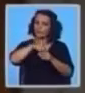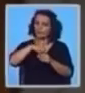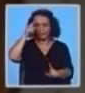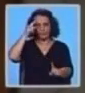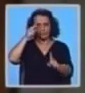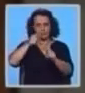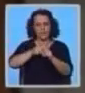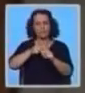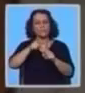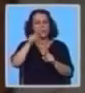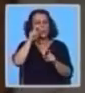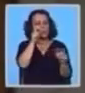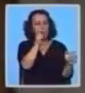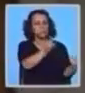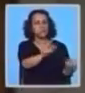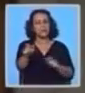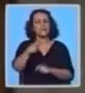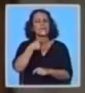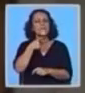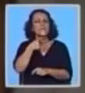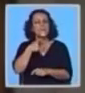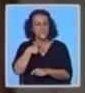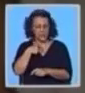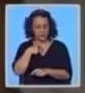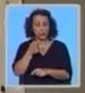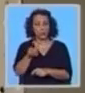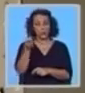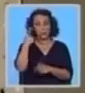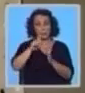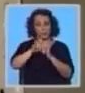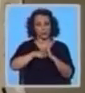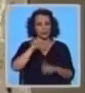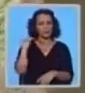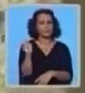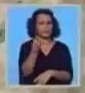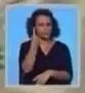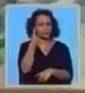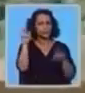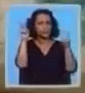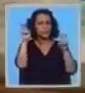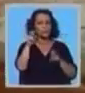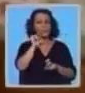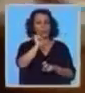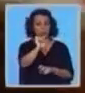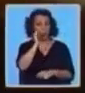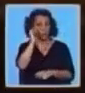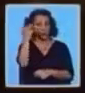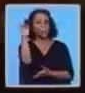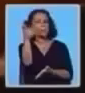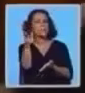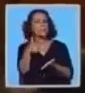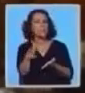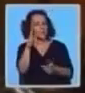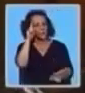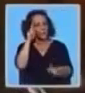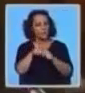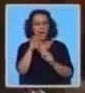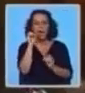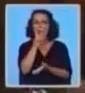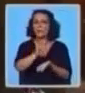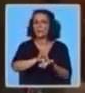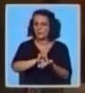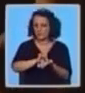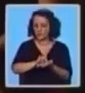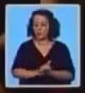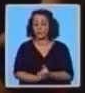combate às dependências. No ano passado levaram a cabo um projeto piloto intitulado Pinta o Teu Futuro, dirigido a alunos do primeiro